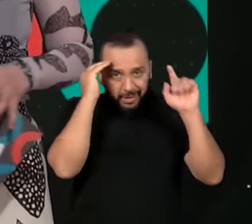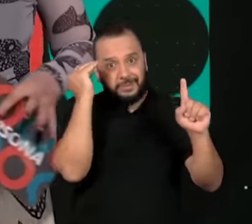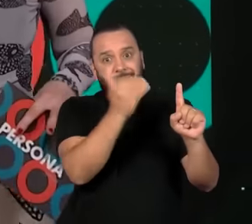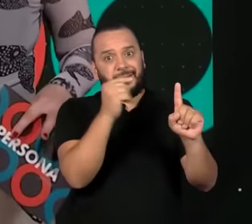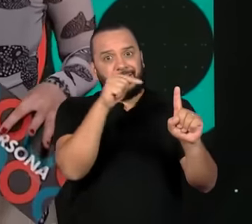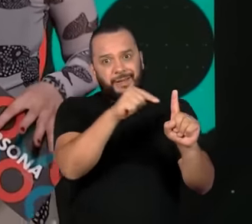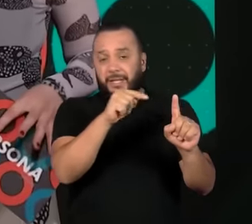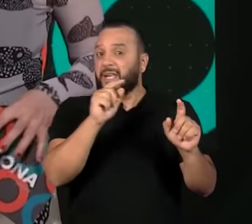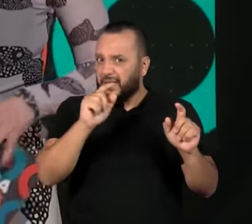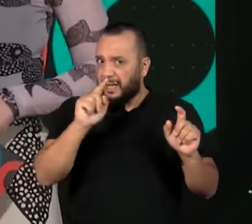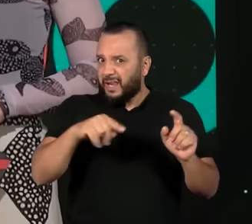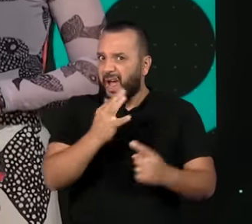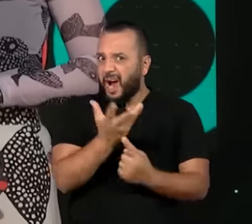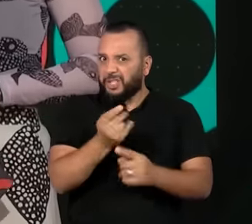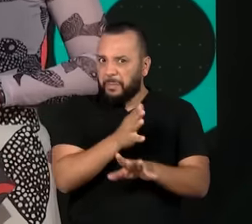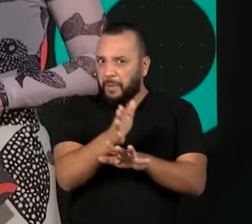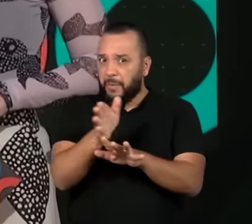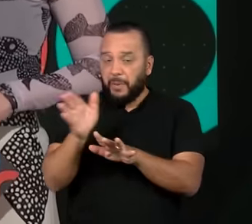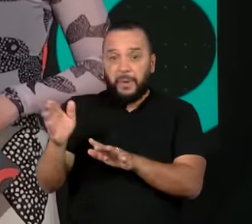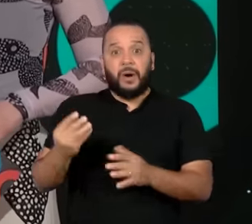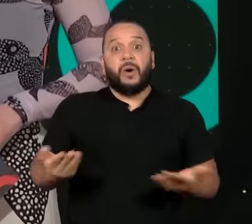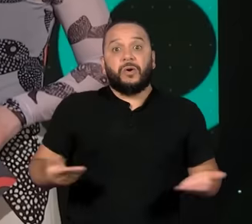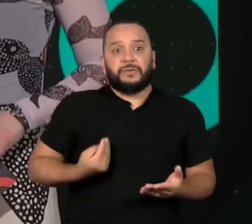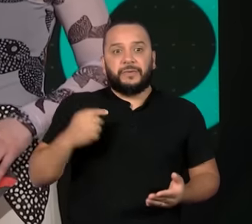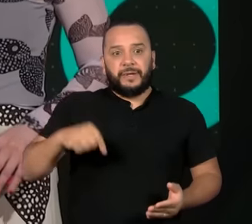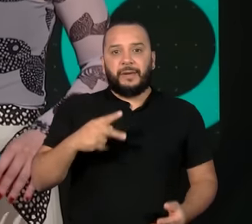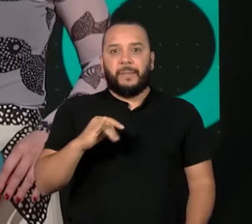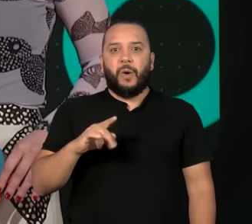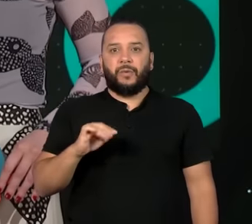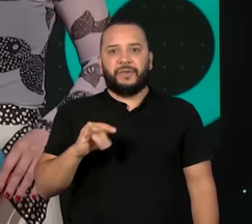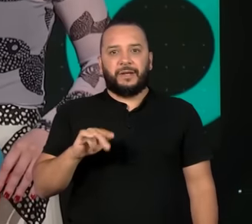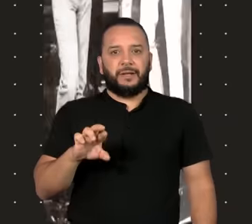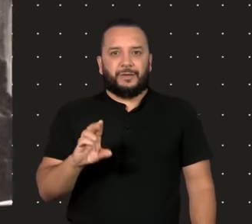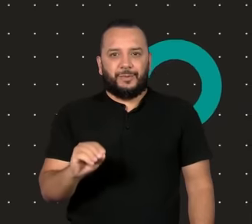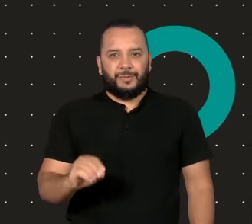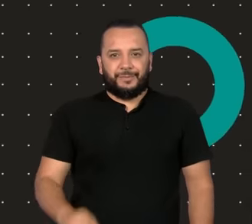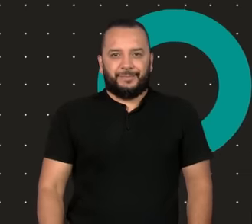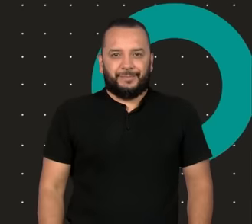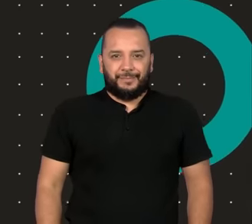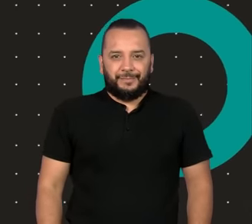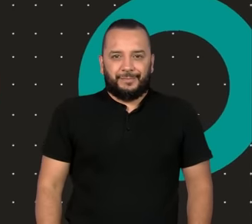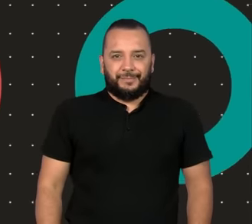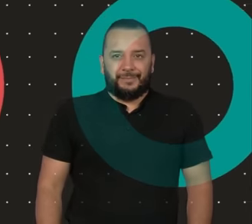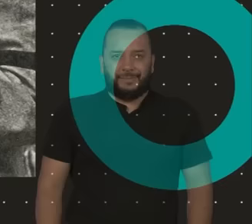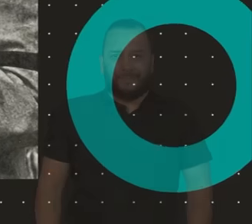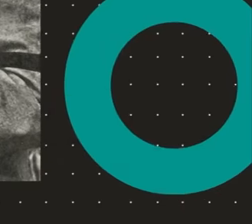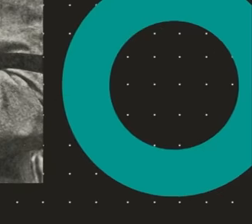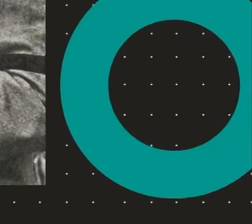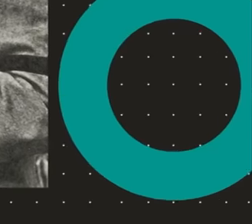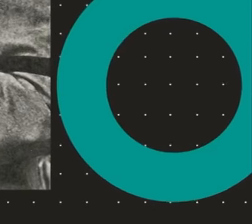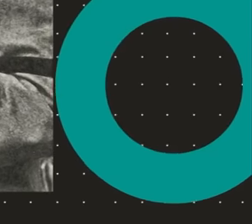um multiartista. Vamos receber no Persona Paulo Figueiredo.